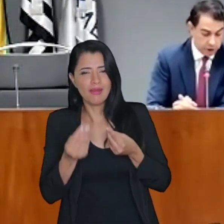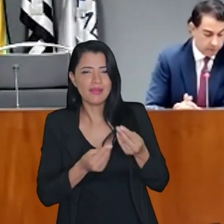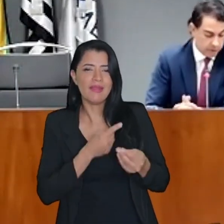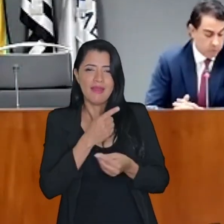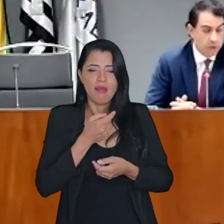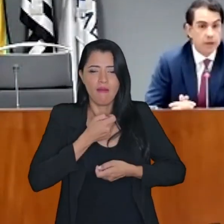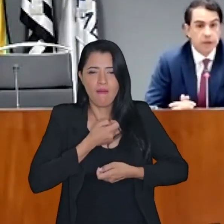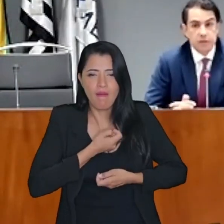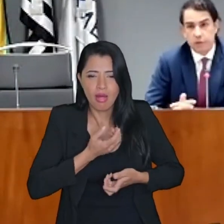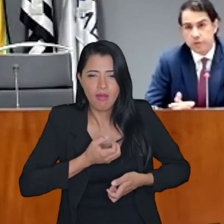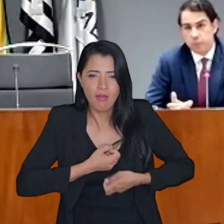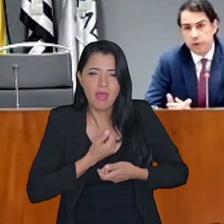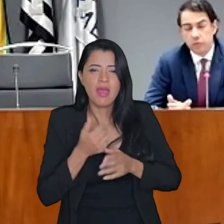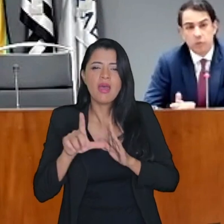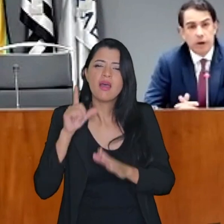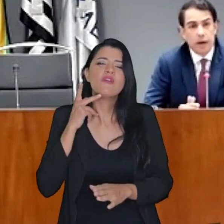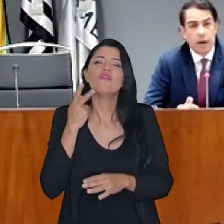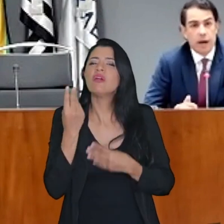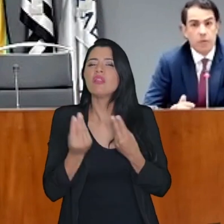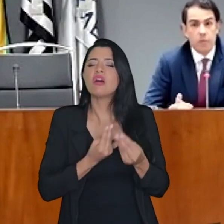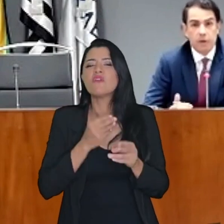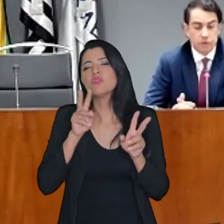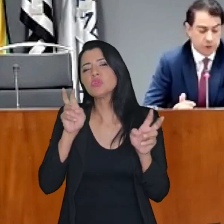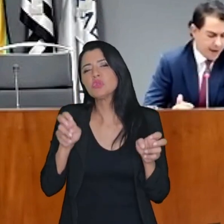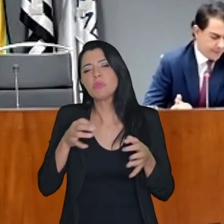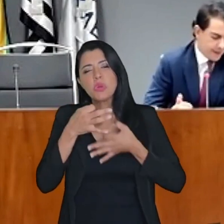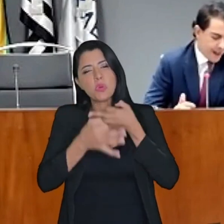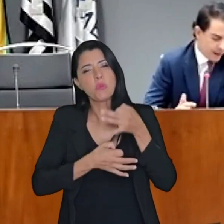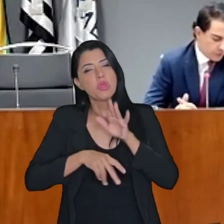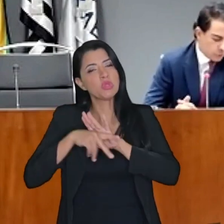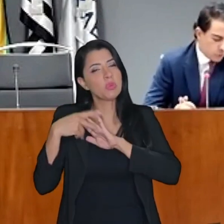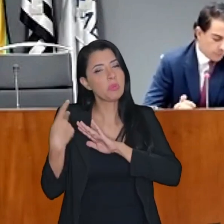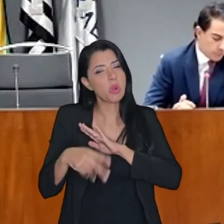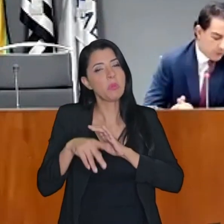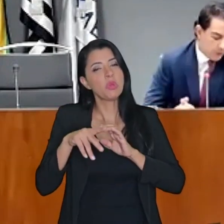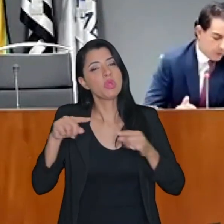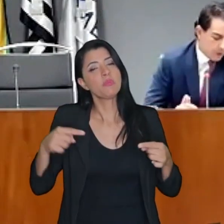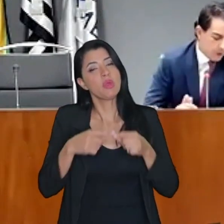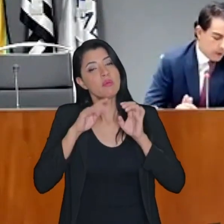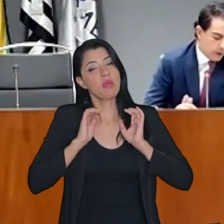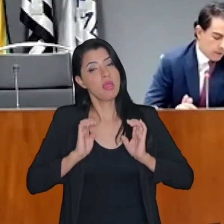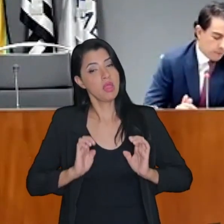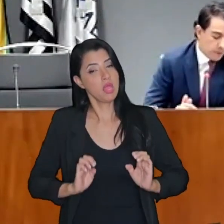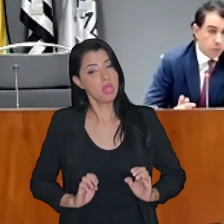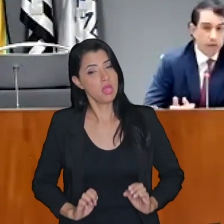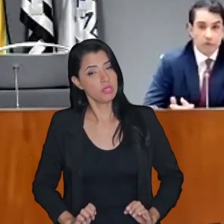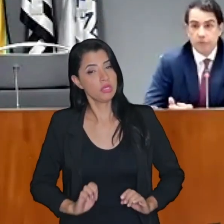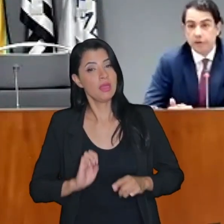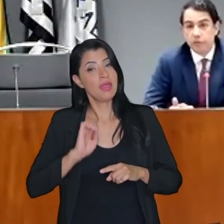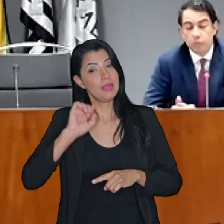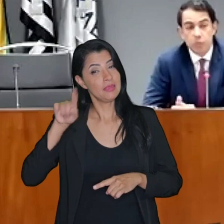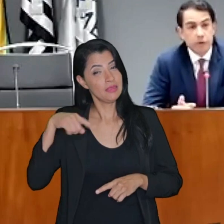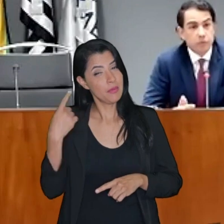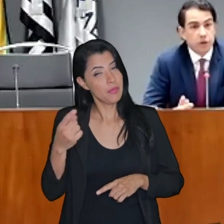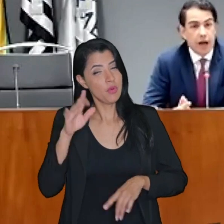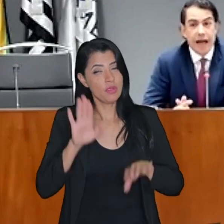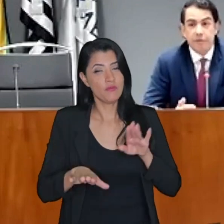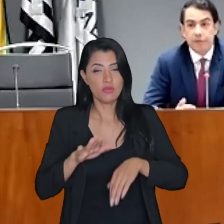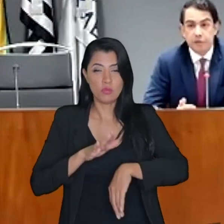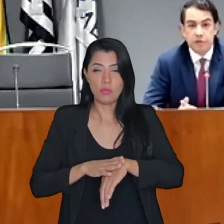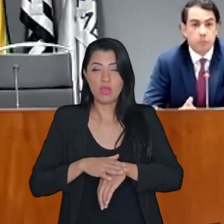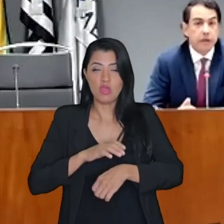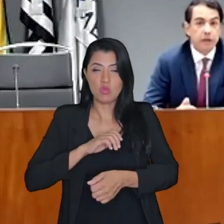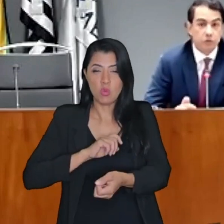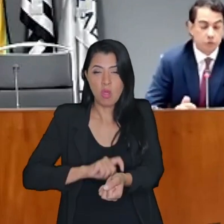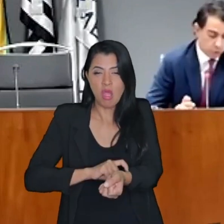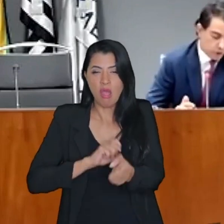premiada, então, diziam respeito a argumentos de caráter ético. Depois, talvez, um momento de